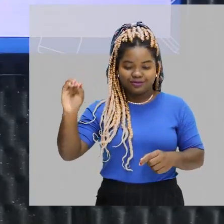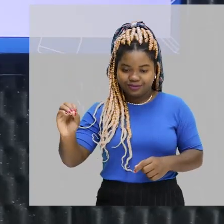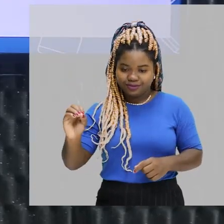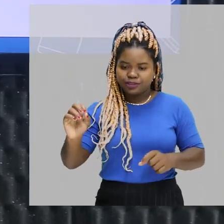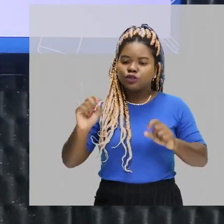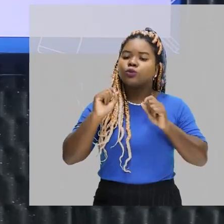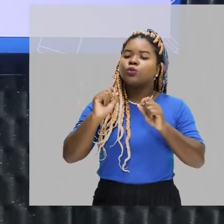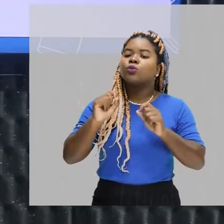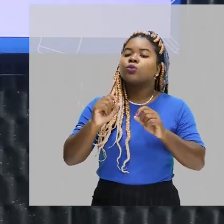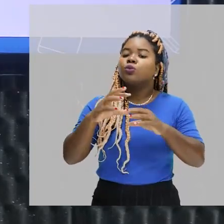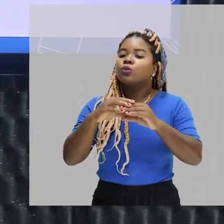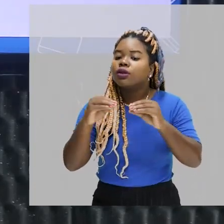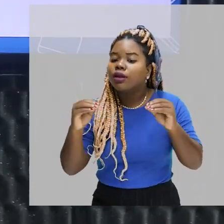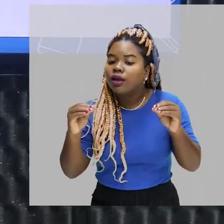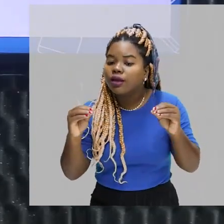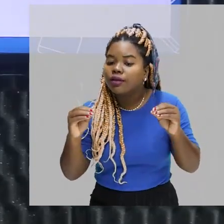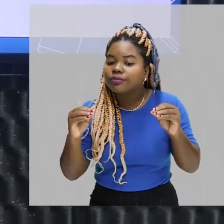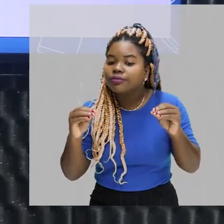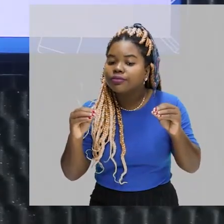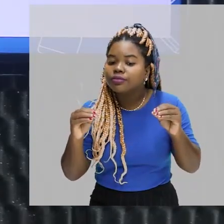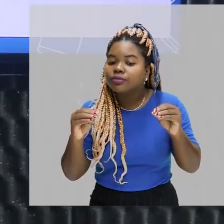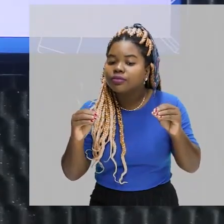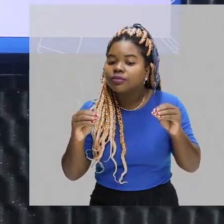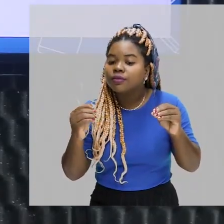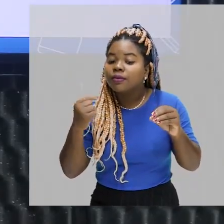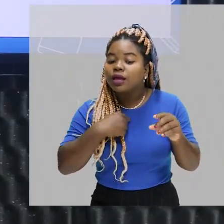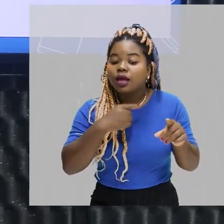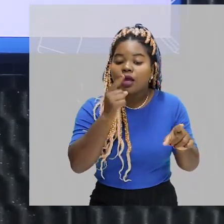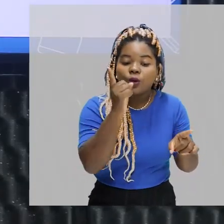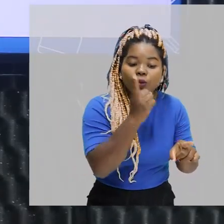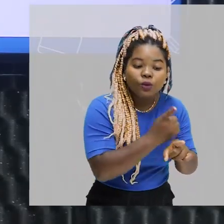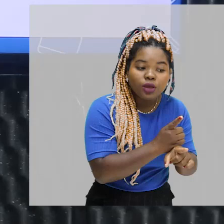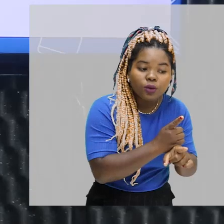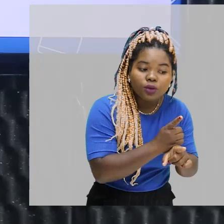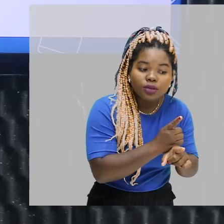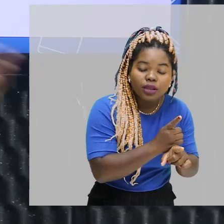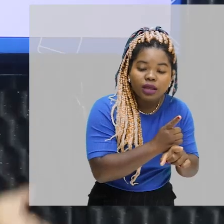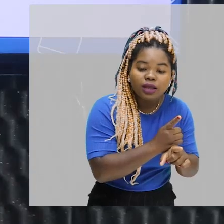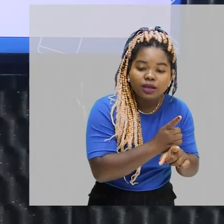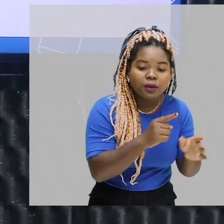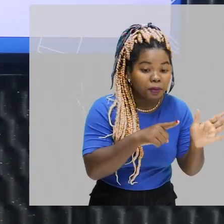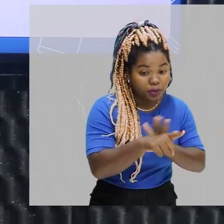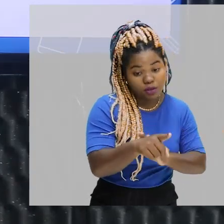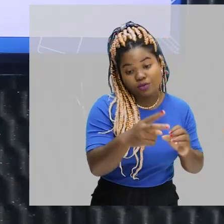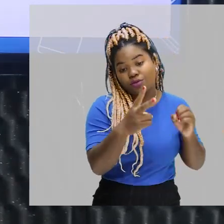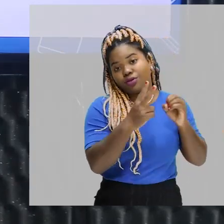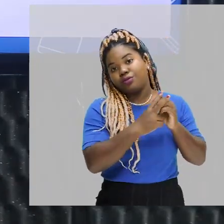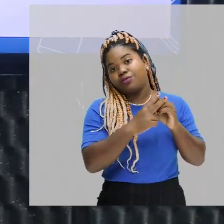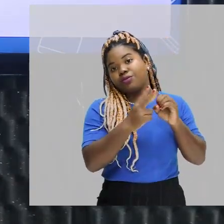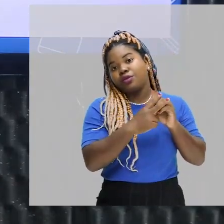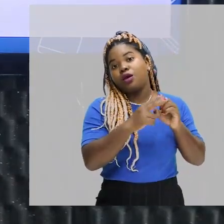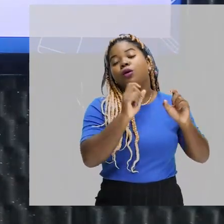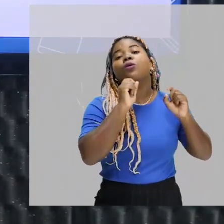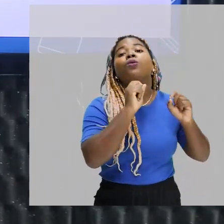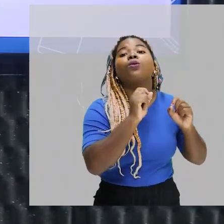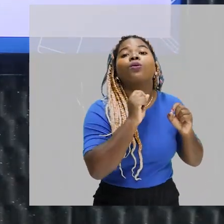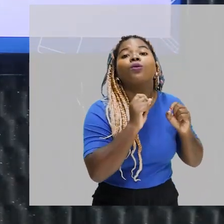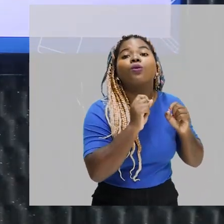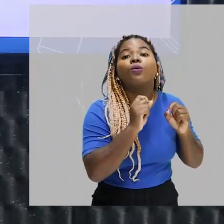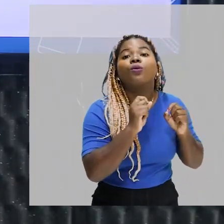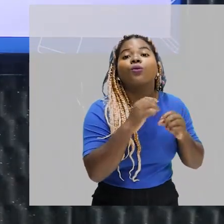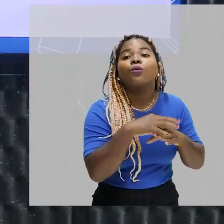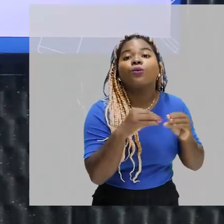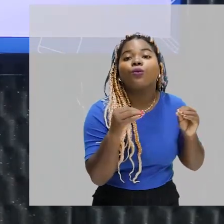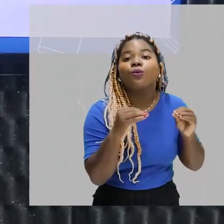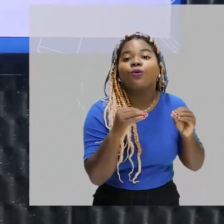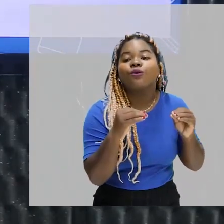O que sumia? Para eu descobrir quem é o sujeito da oração, eu pergunto para o verbo. O que sumia?